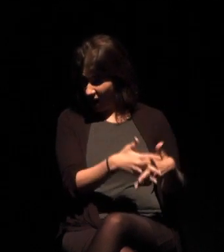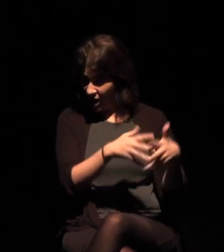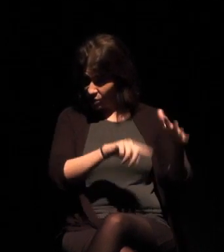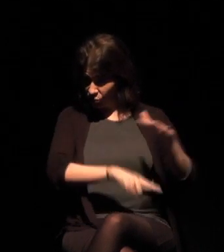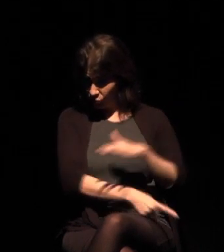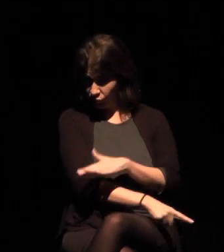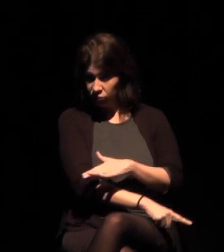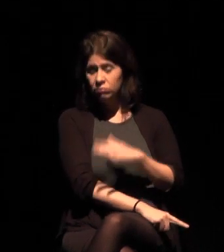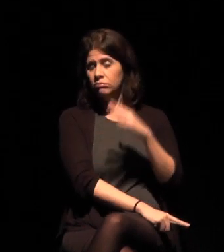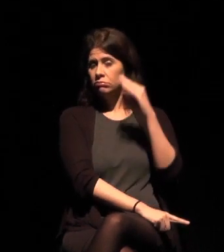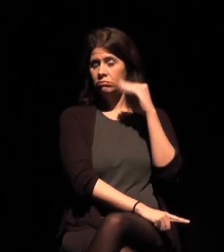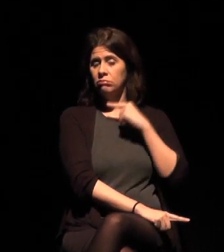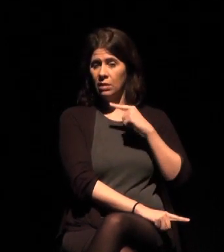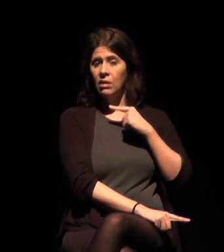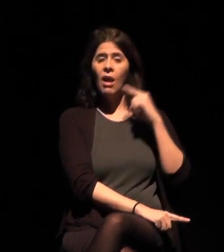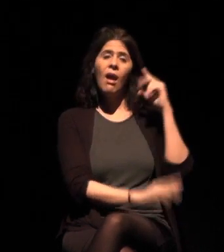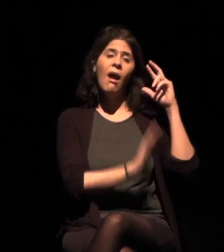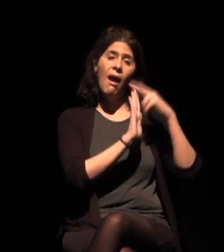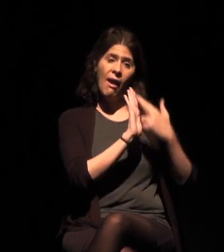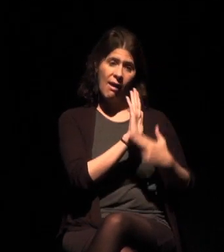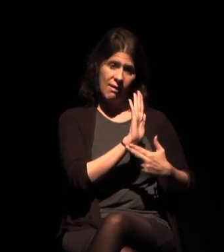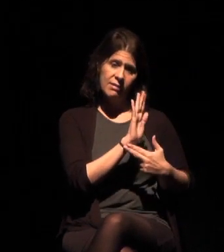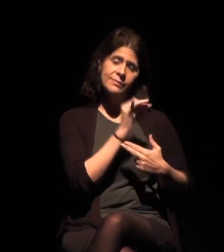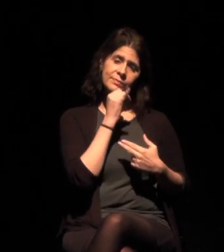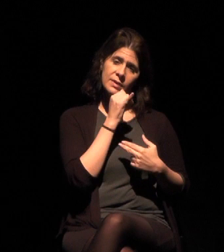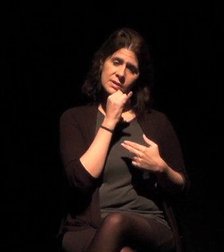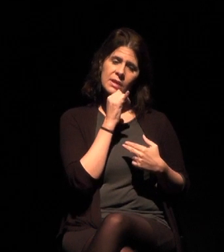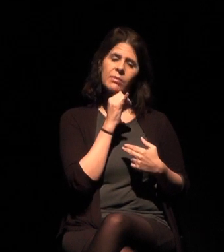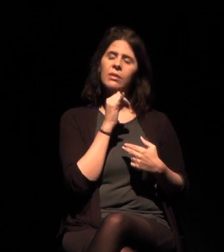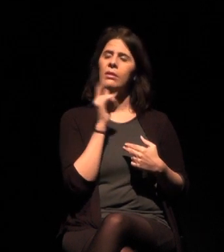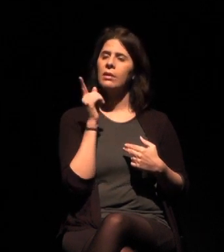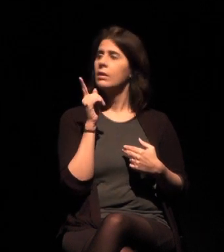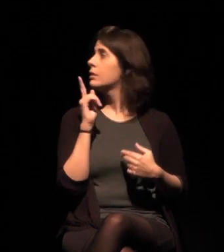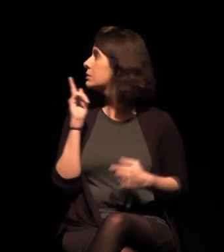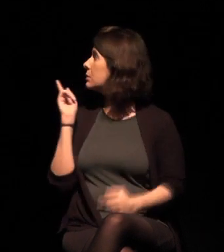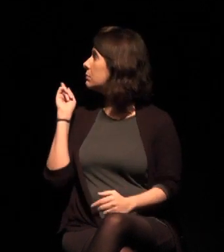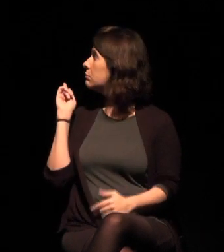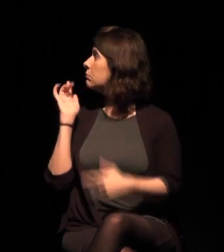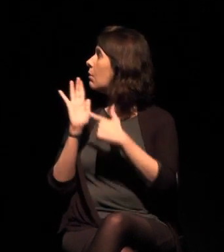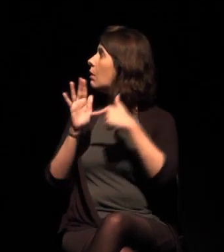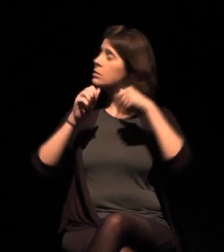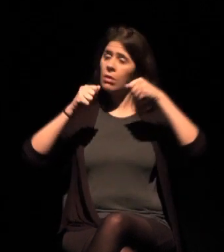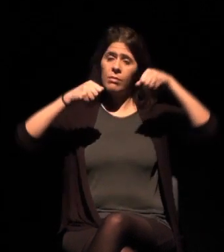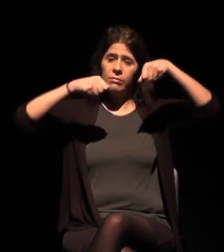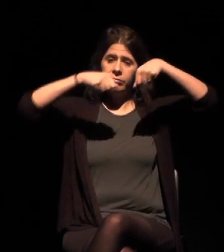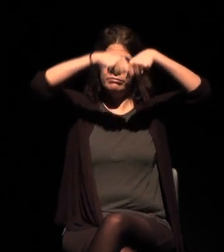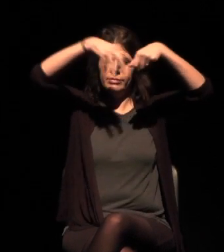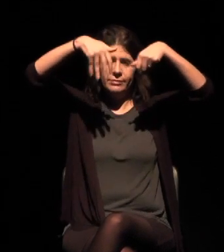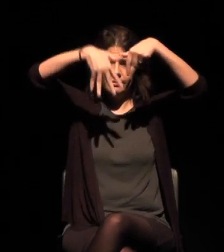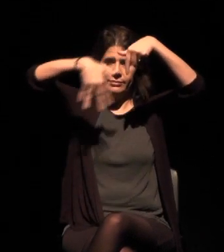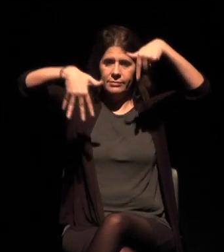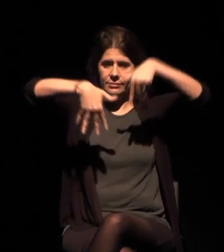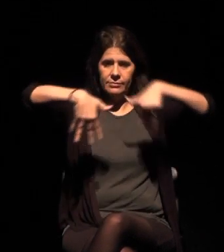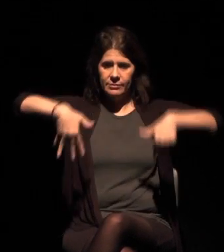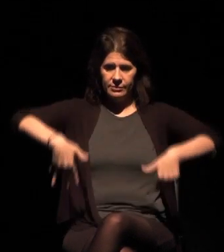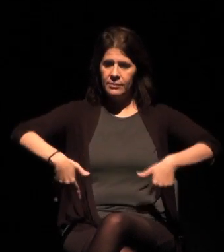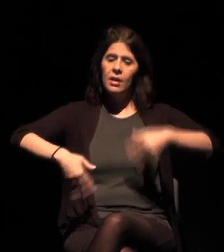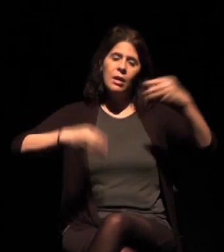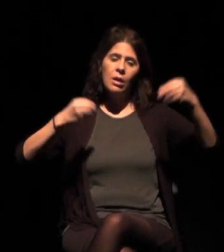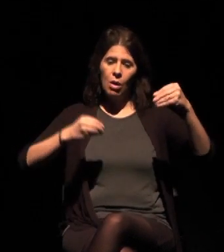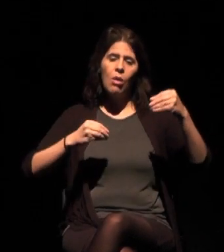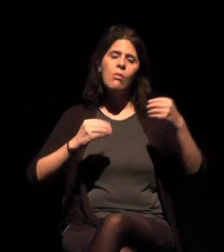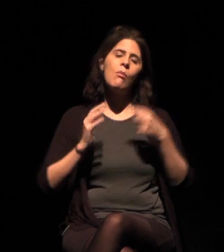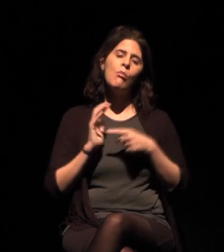sobre o comportamento de certos disposição por exemplo é um diagrama de um motor de um navio a gente está interessado em estava interessado em